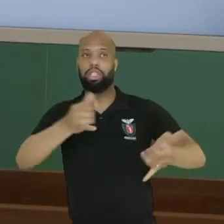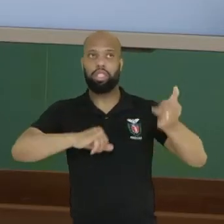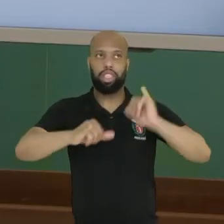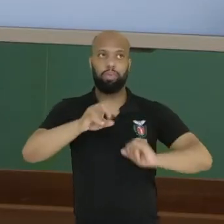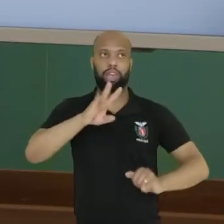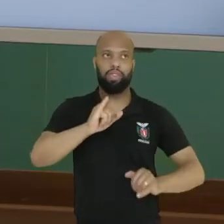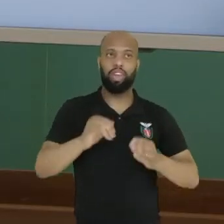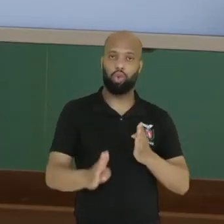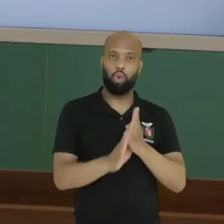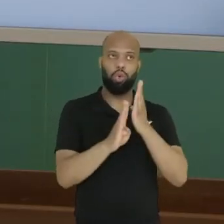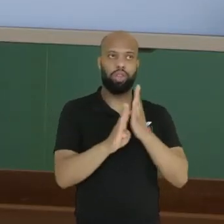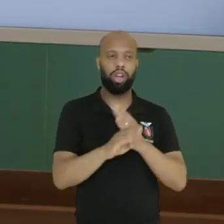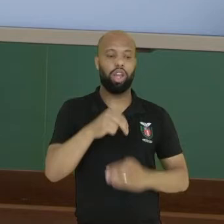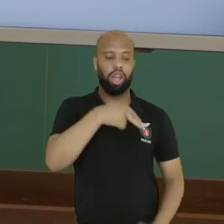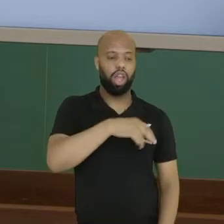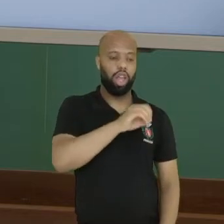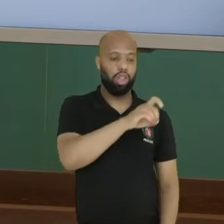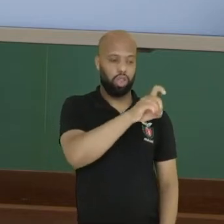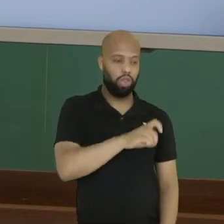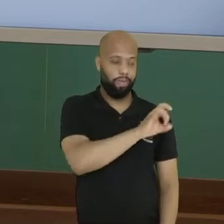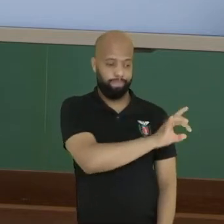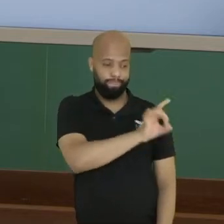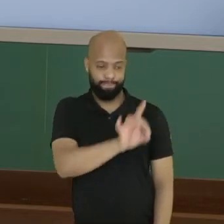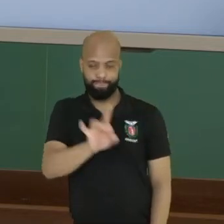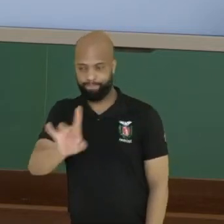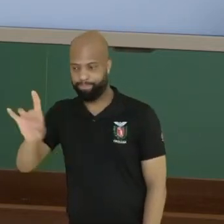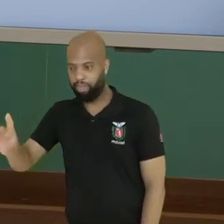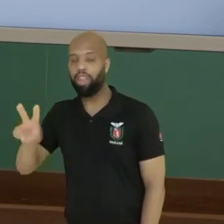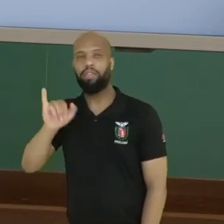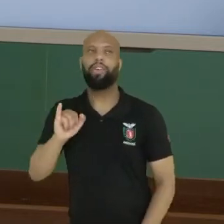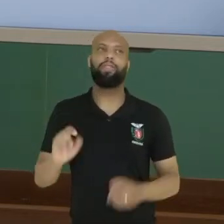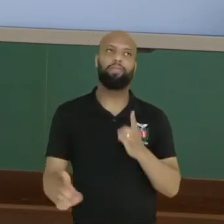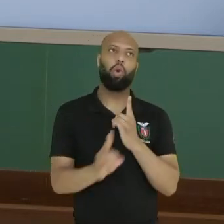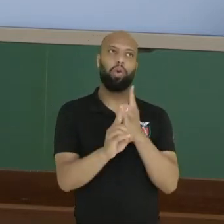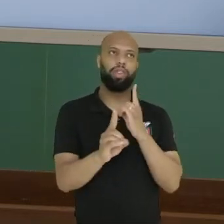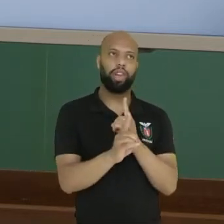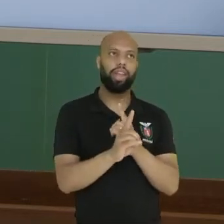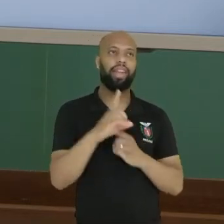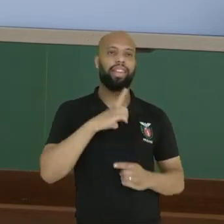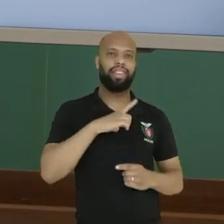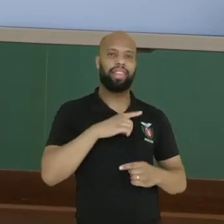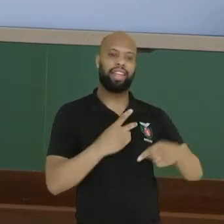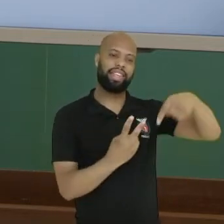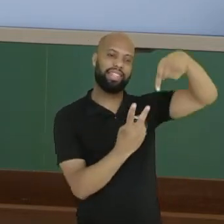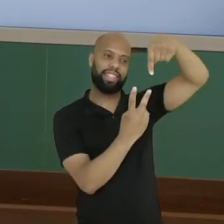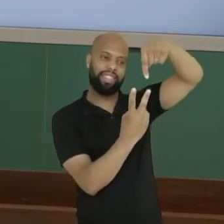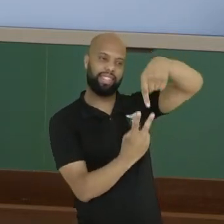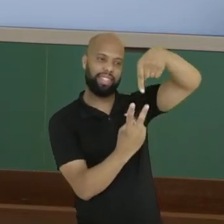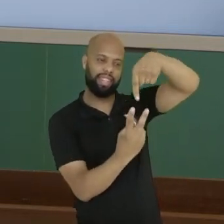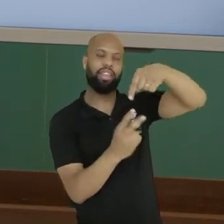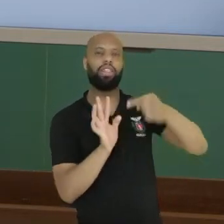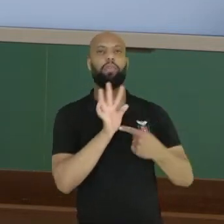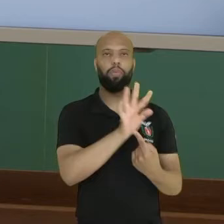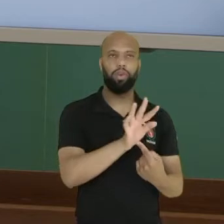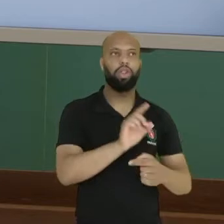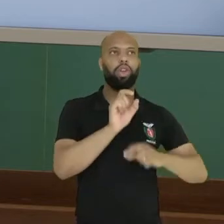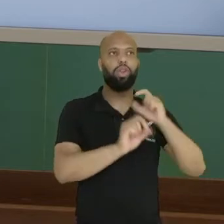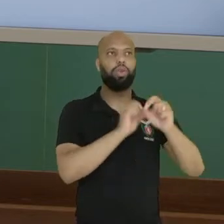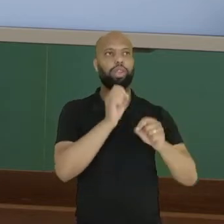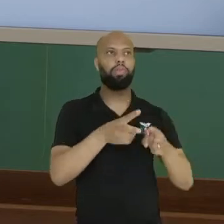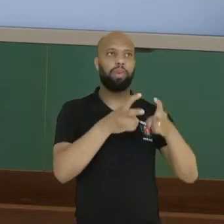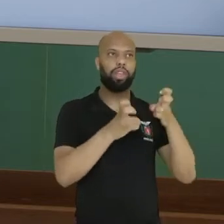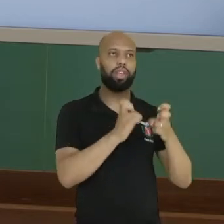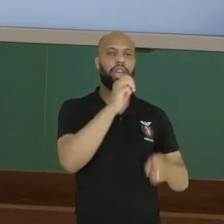Vamos determinar o NOx de cada uma das espécies, que está apontado pela seta, e aí a gente observa que o